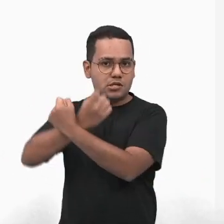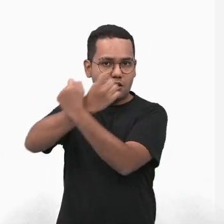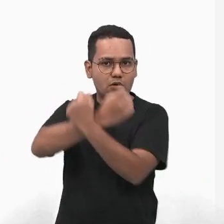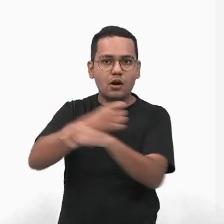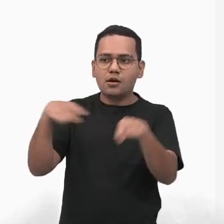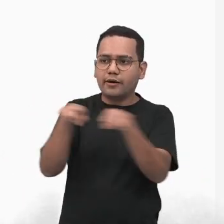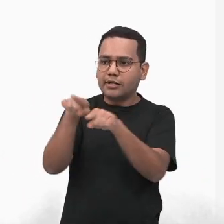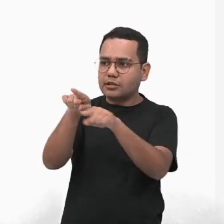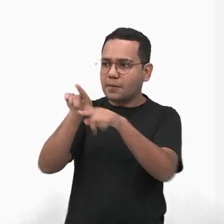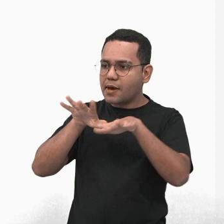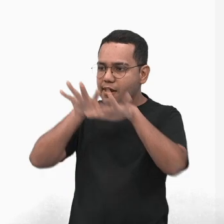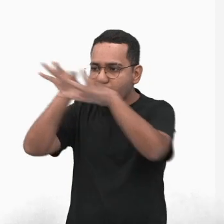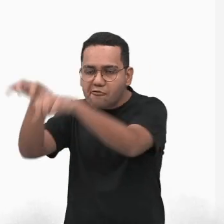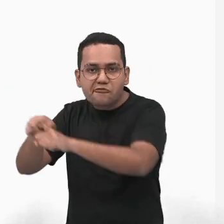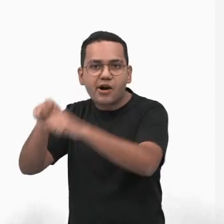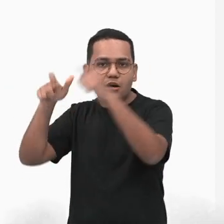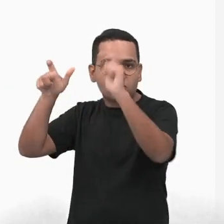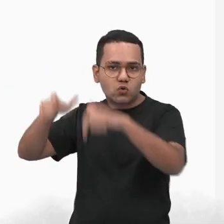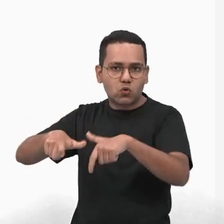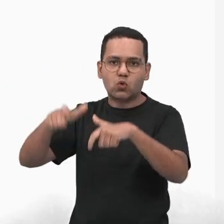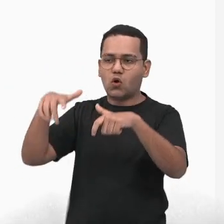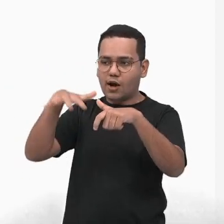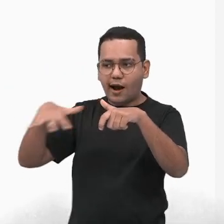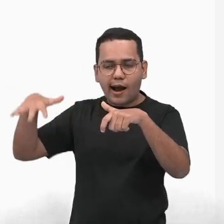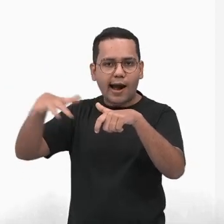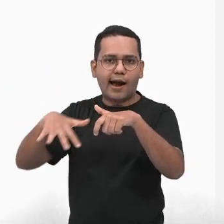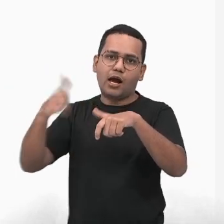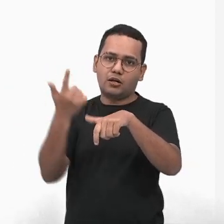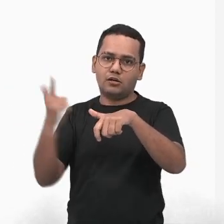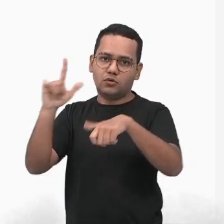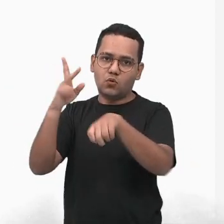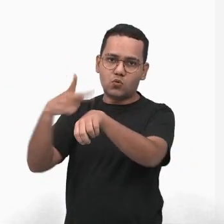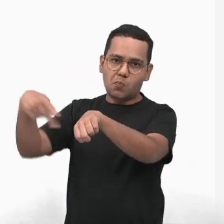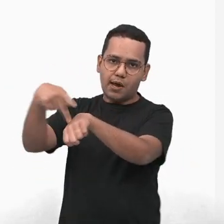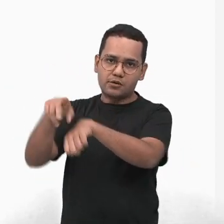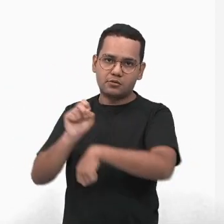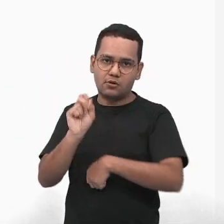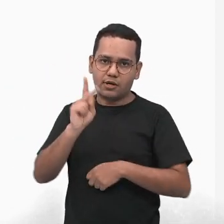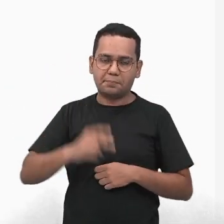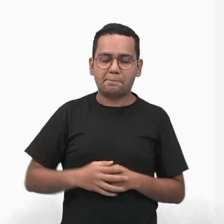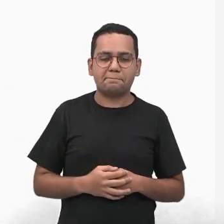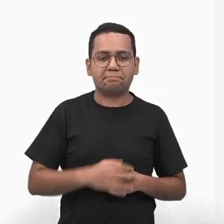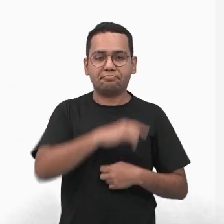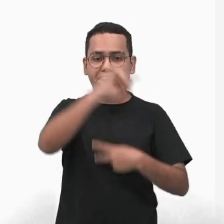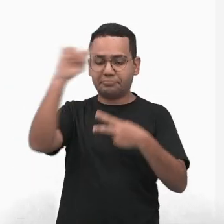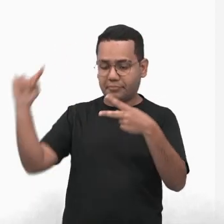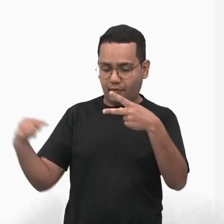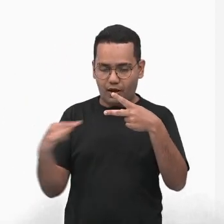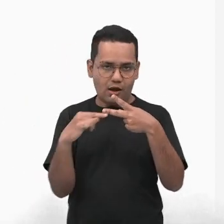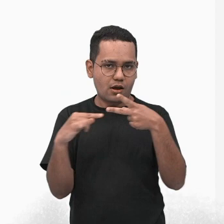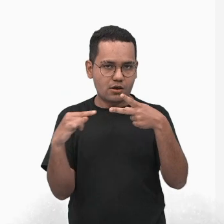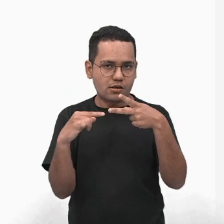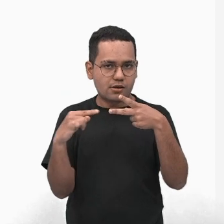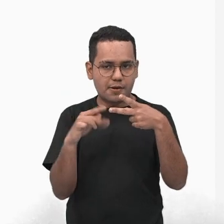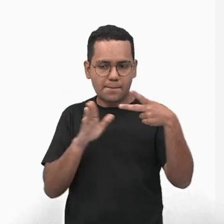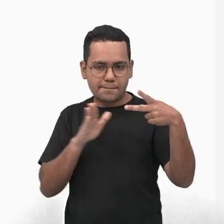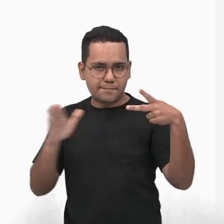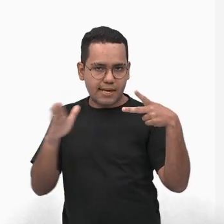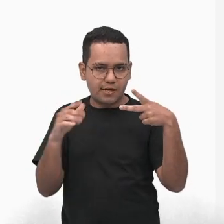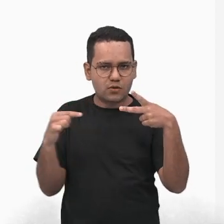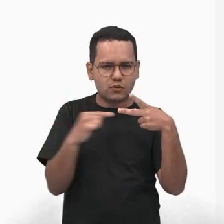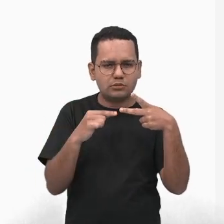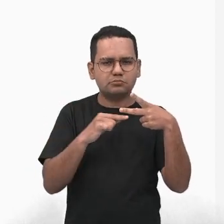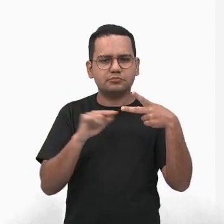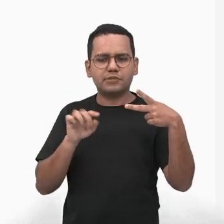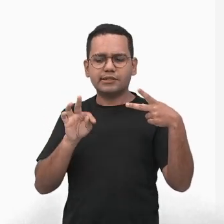invadir, tomar o máximo de território possível do seu adversário. A segunda fase do conflito é justamente a Guerra